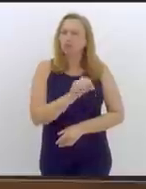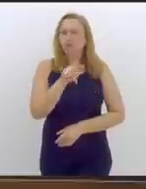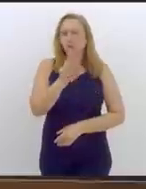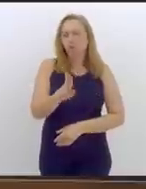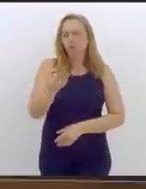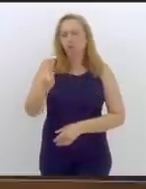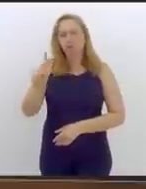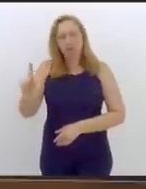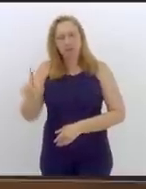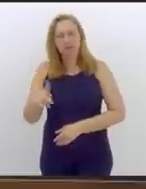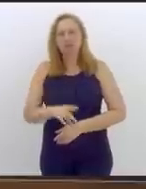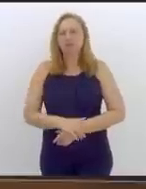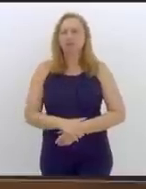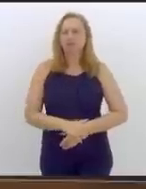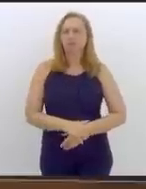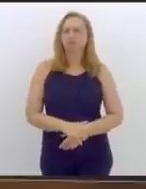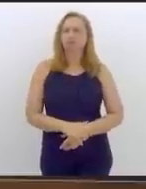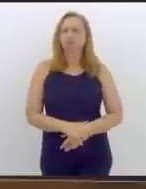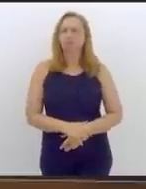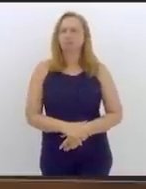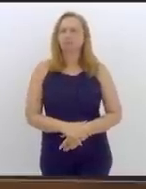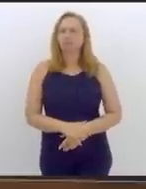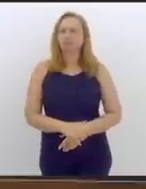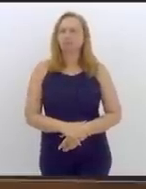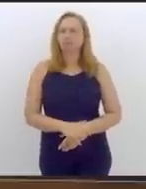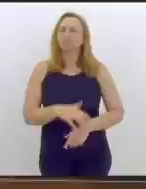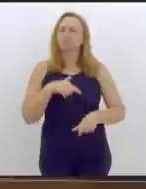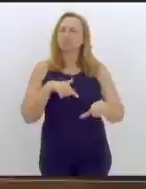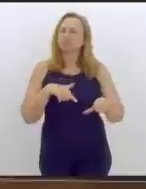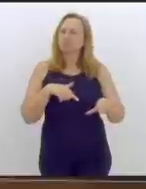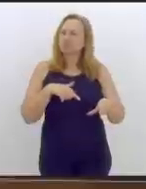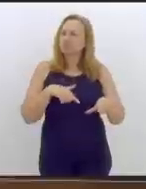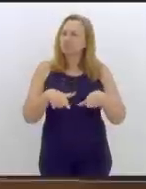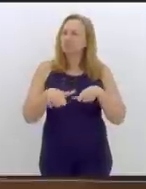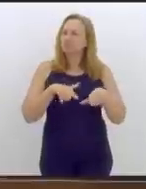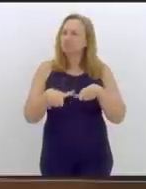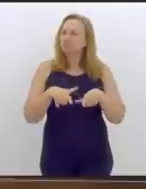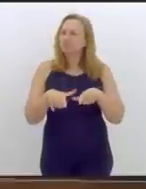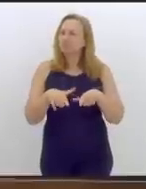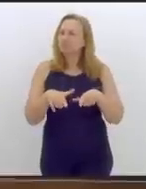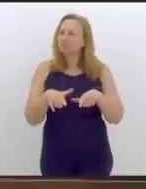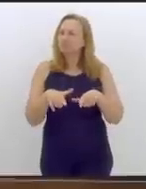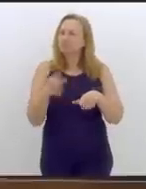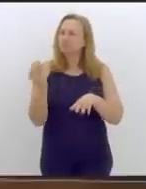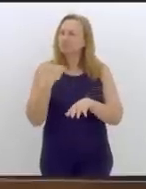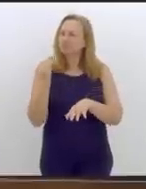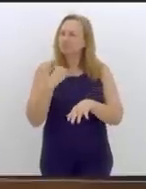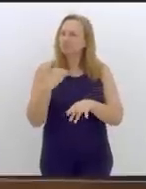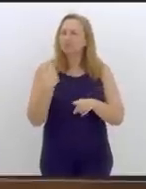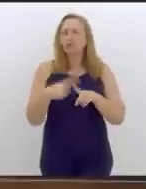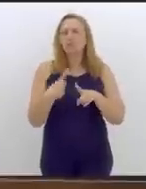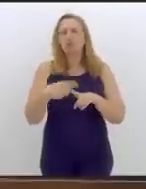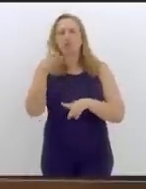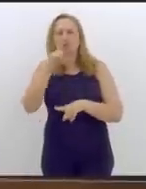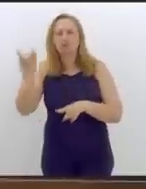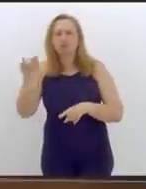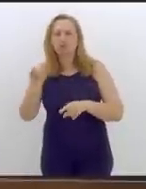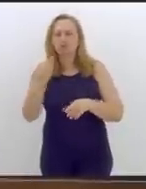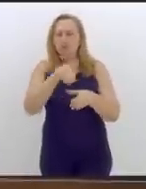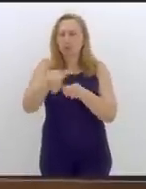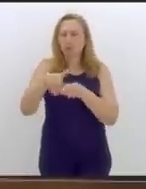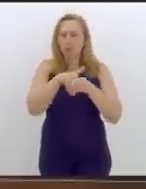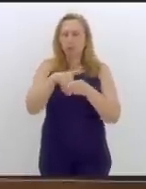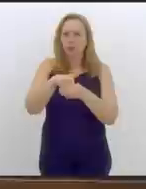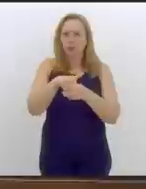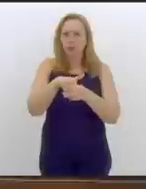UPP eles estão tendo trabalho dentro dele tá tendo uma eficácia plena porque no dia da eleição o